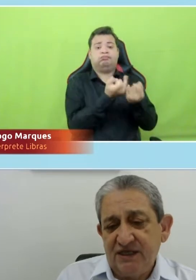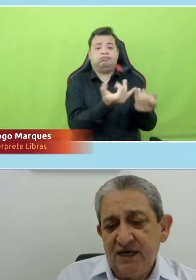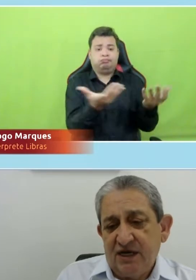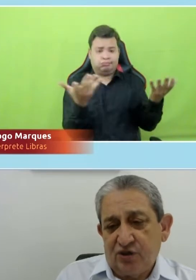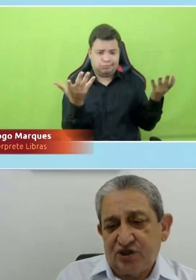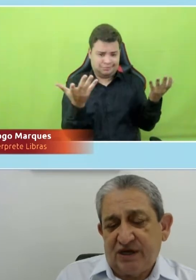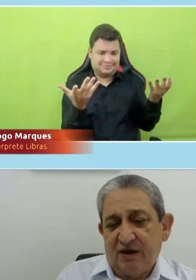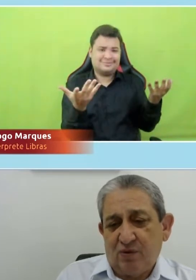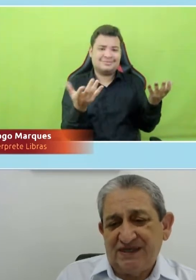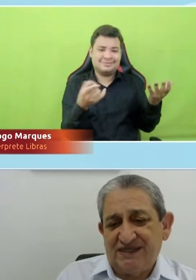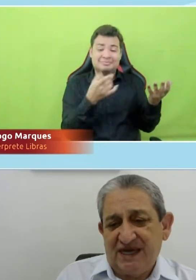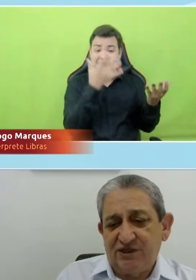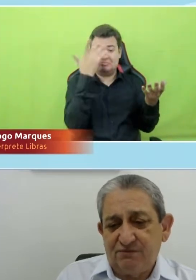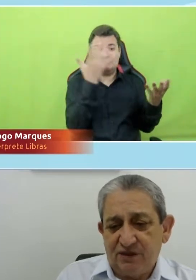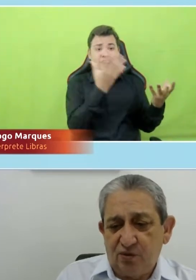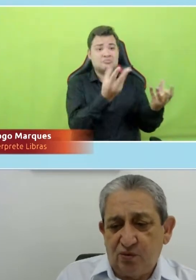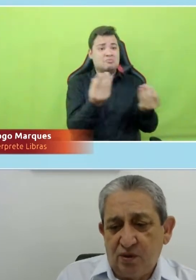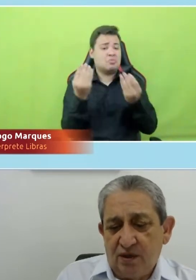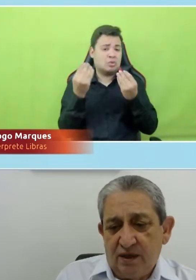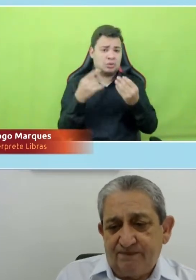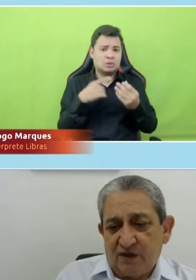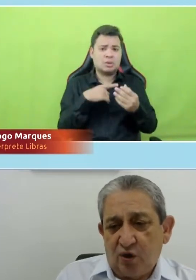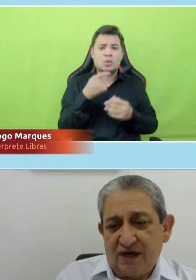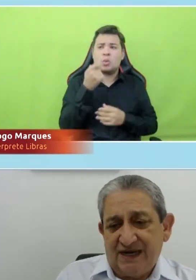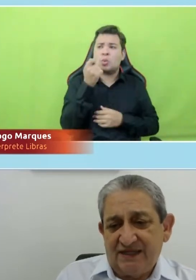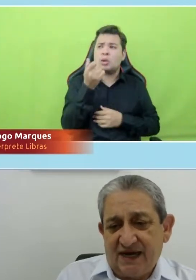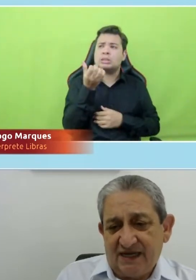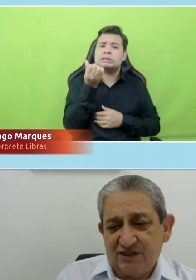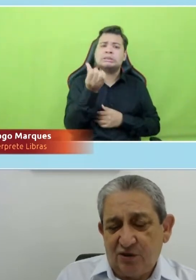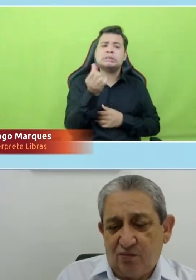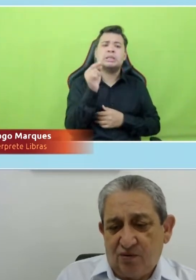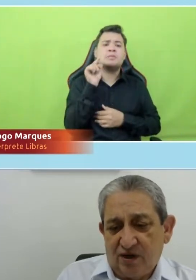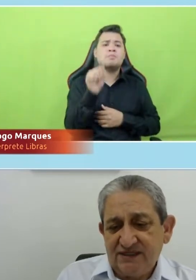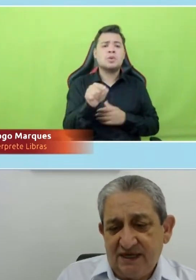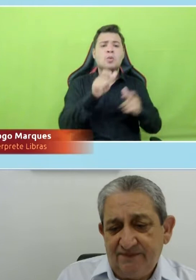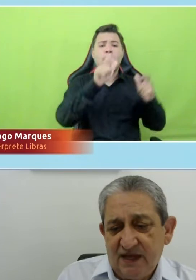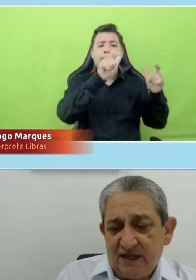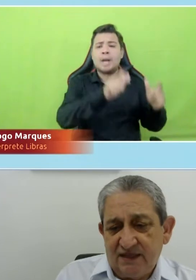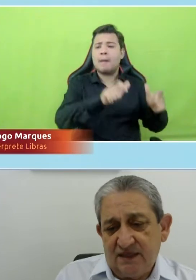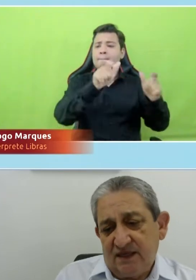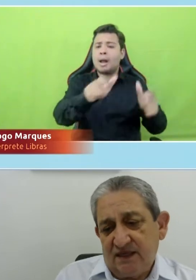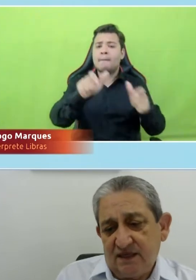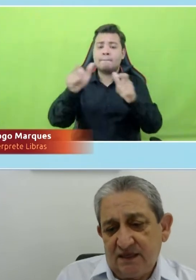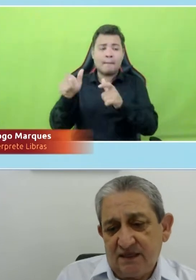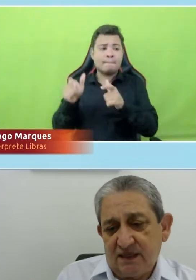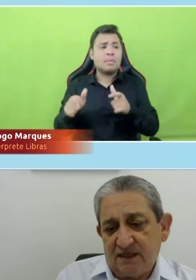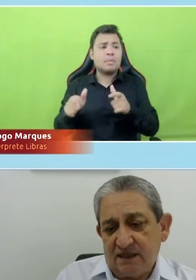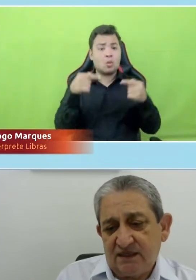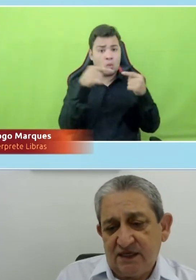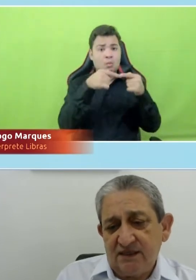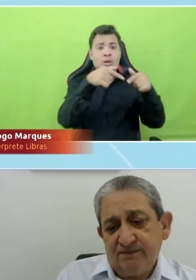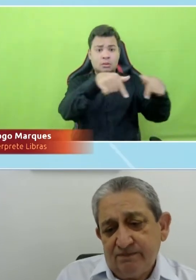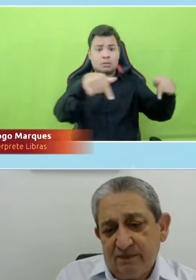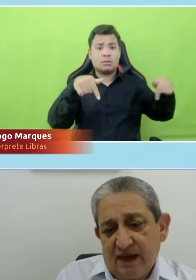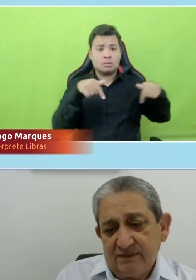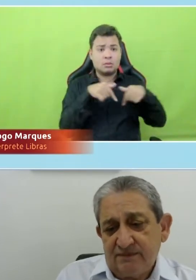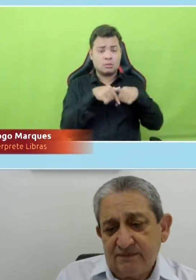disse, nós chegamos a quase 6.000 localidades quilombolas, né, e